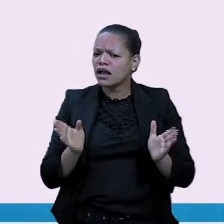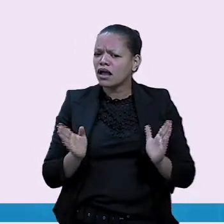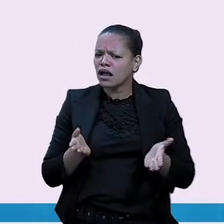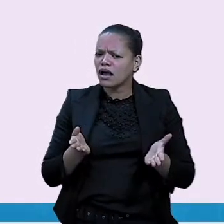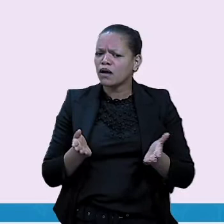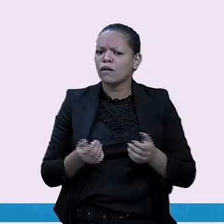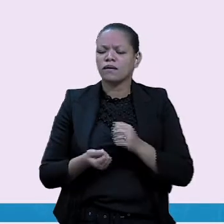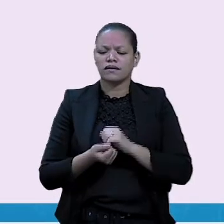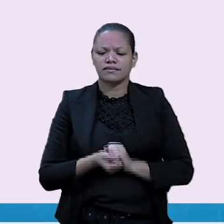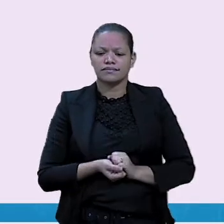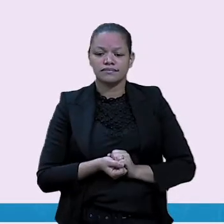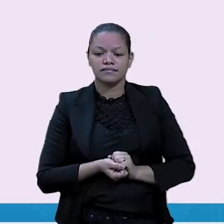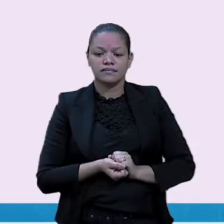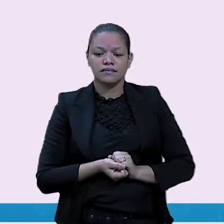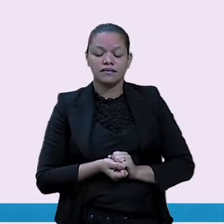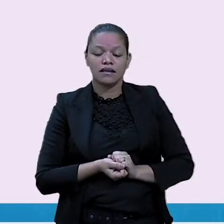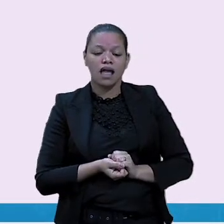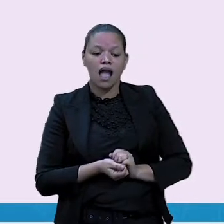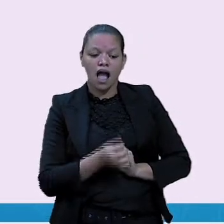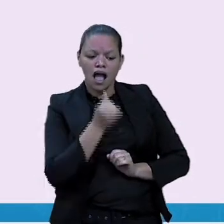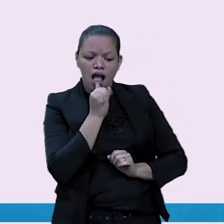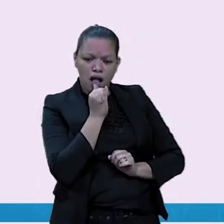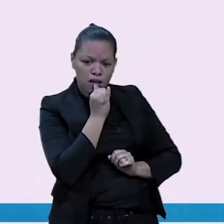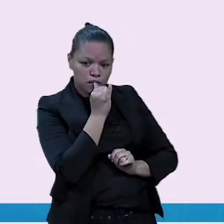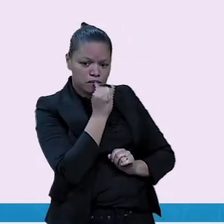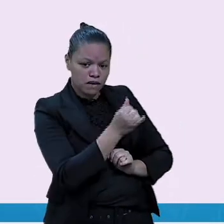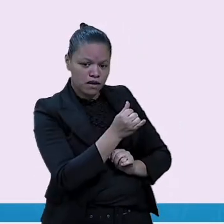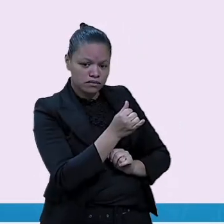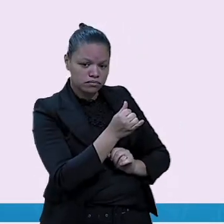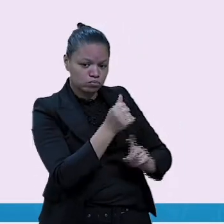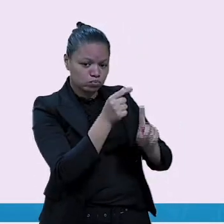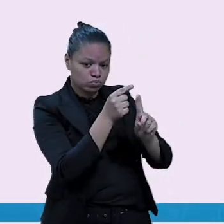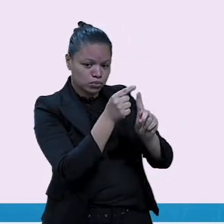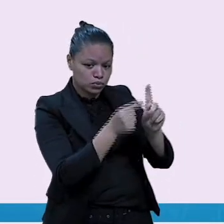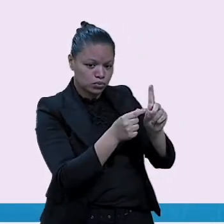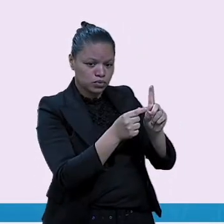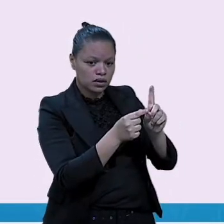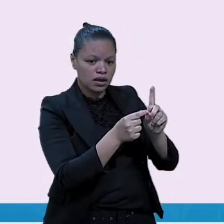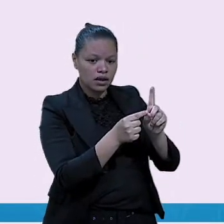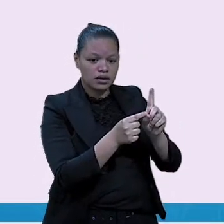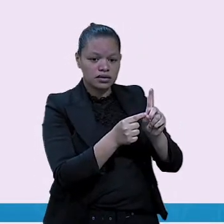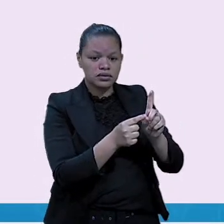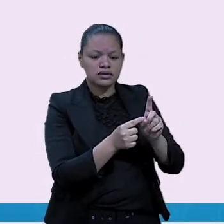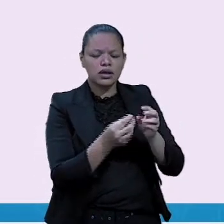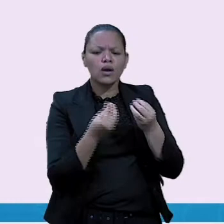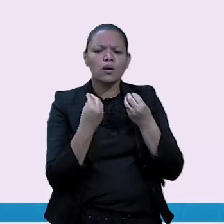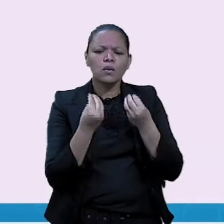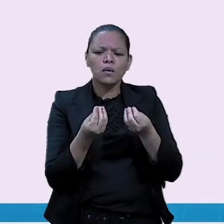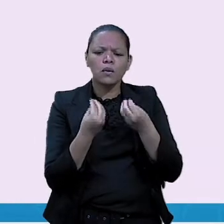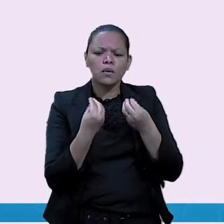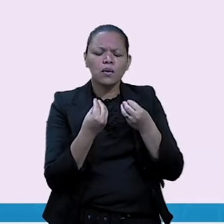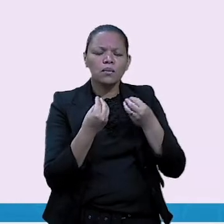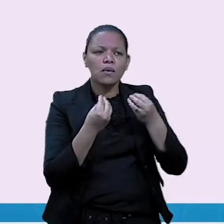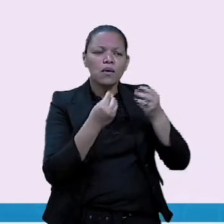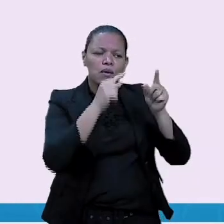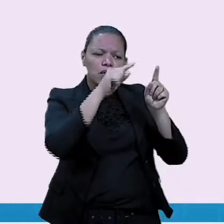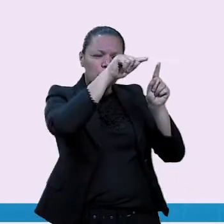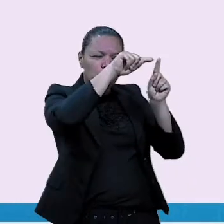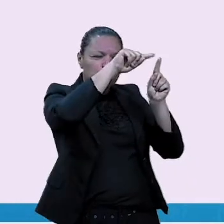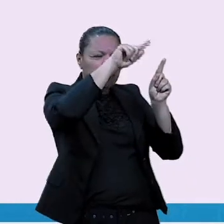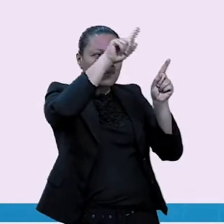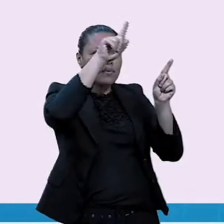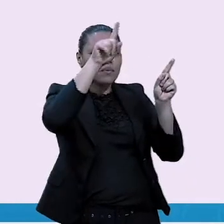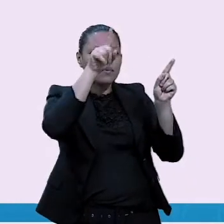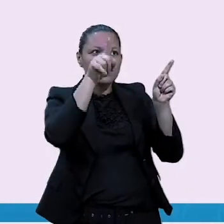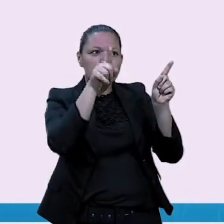da fala do personagem. Veja, ó, ele é inteiriço e a pontinha vai